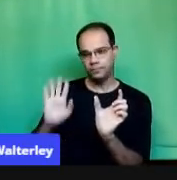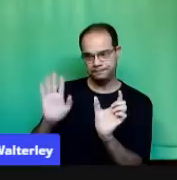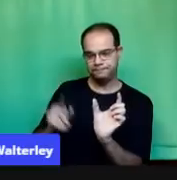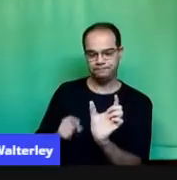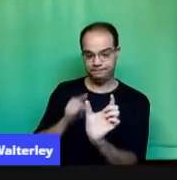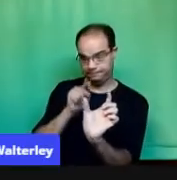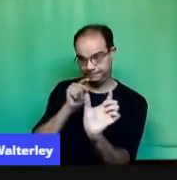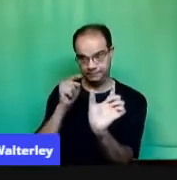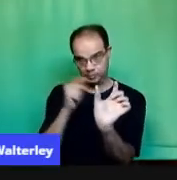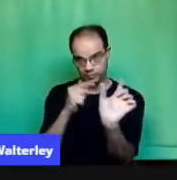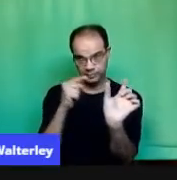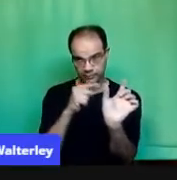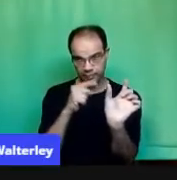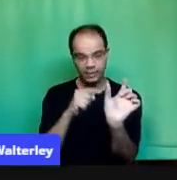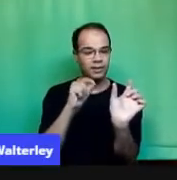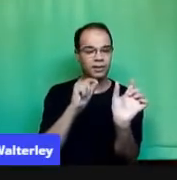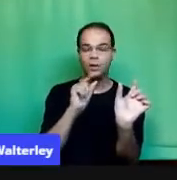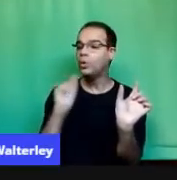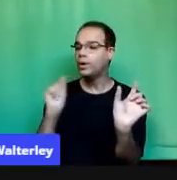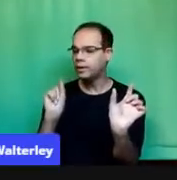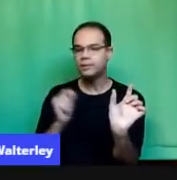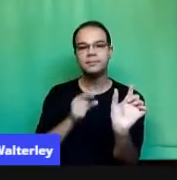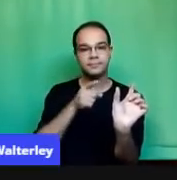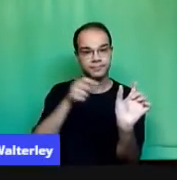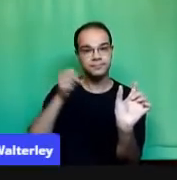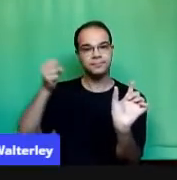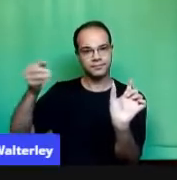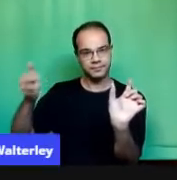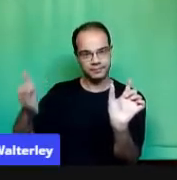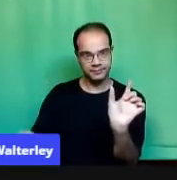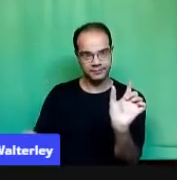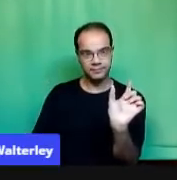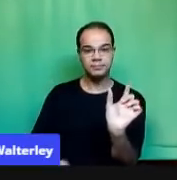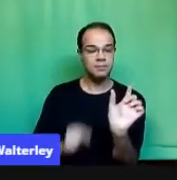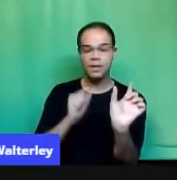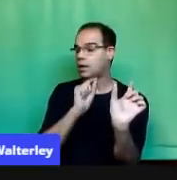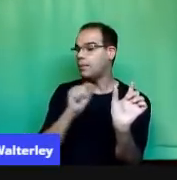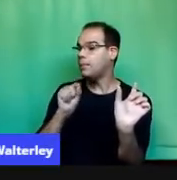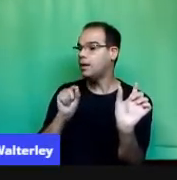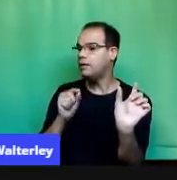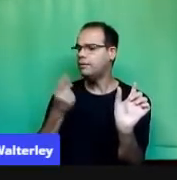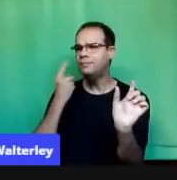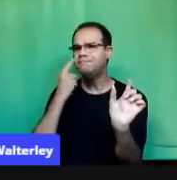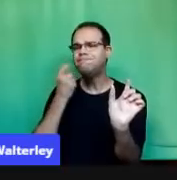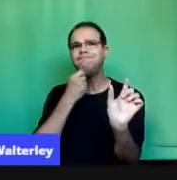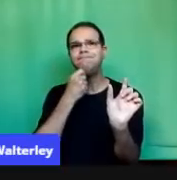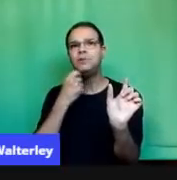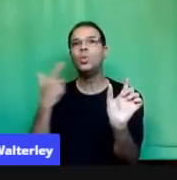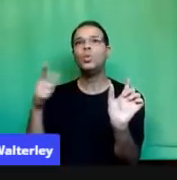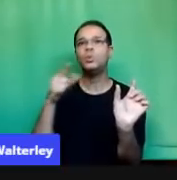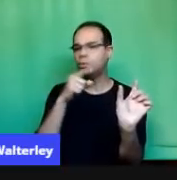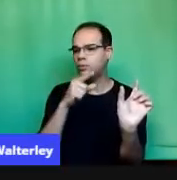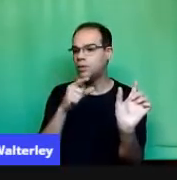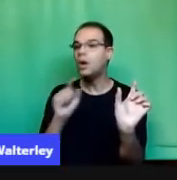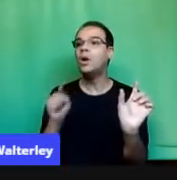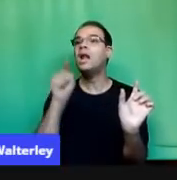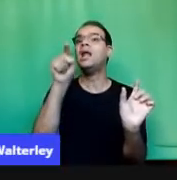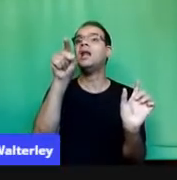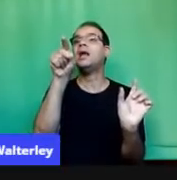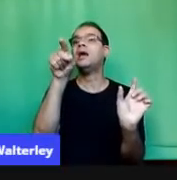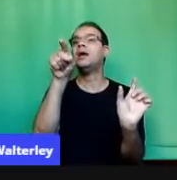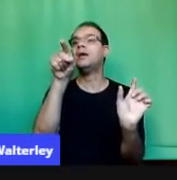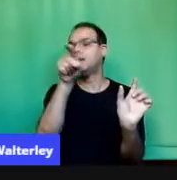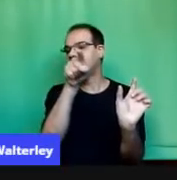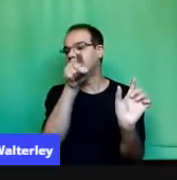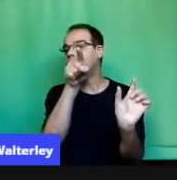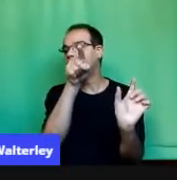que represente essa palavra, vamos fazer com que ela descubra aonde está o erro e que